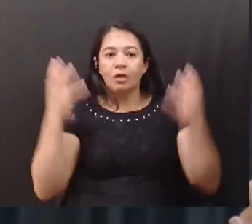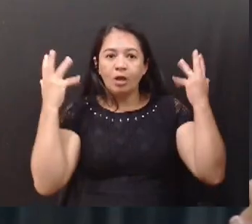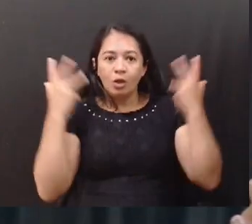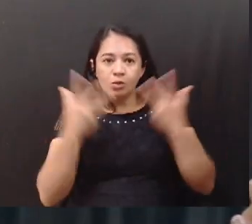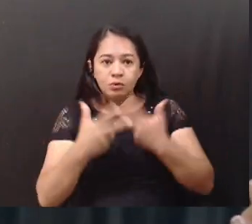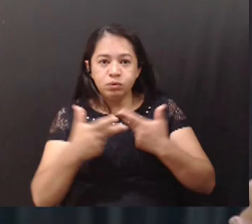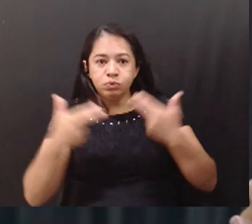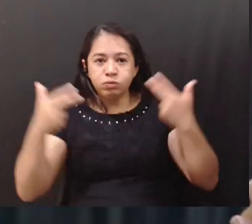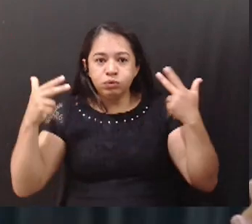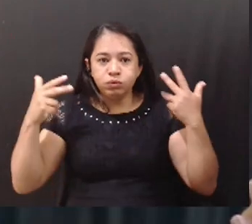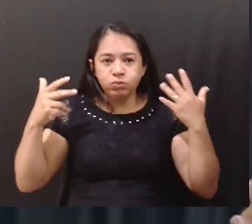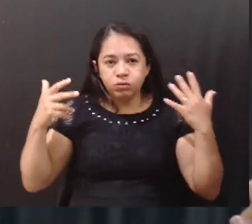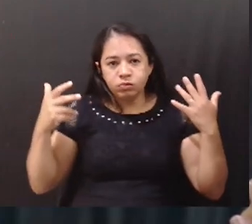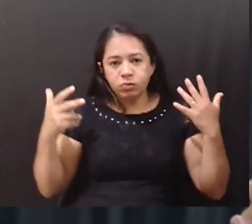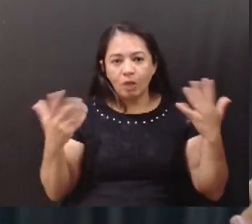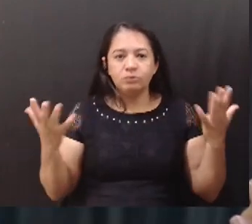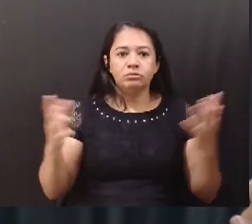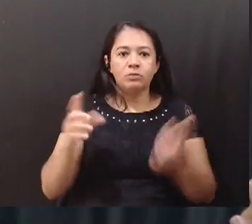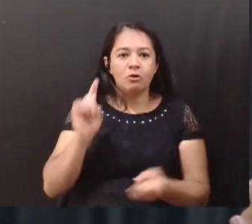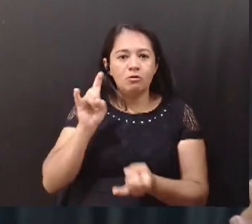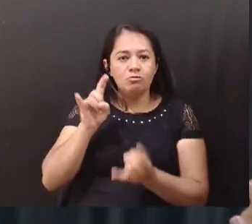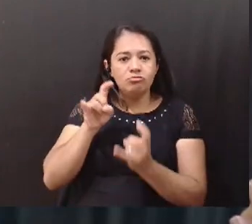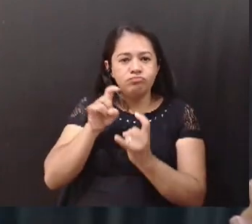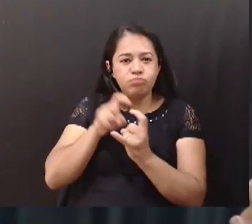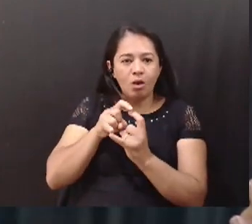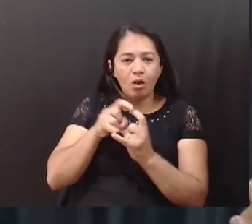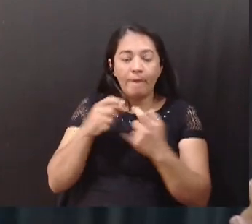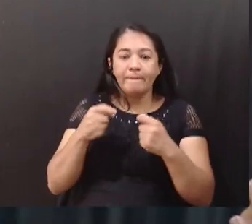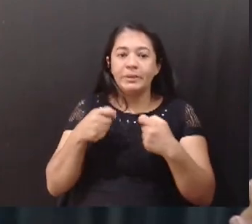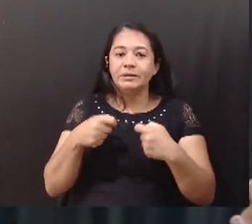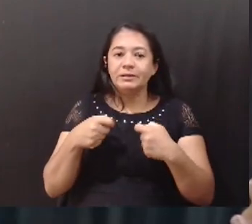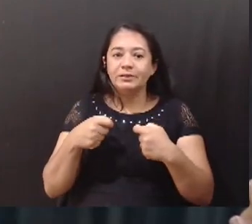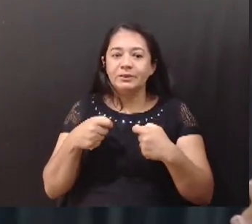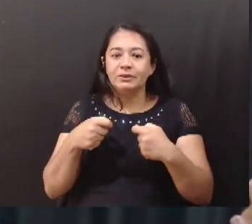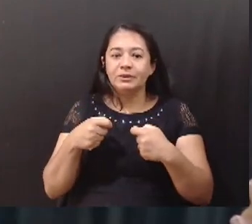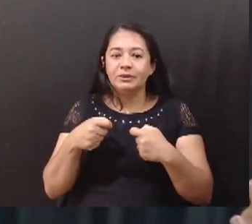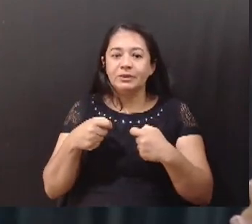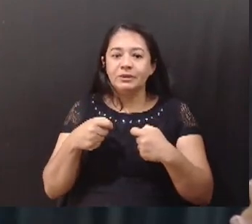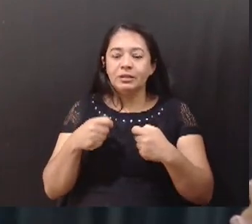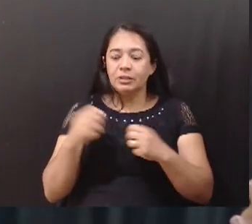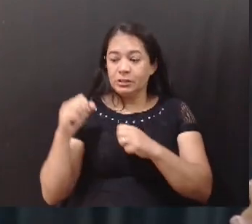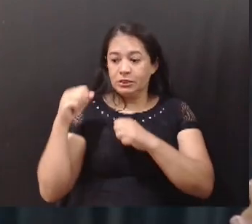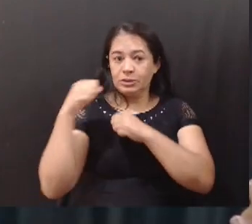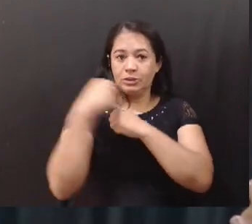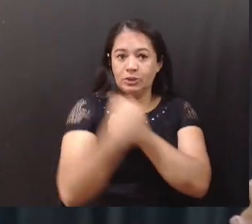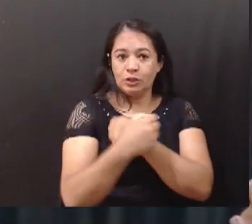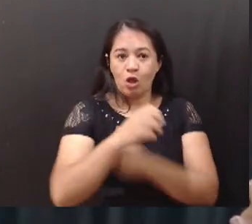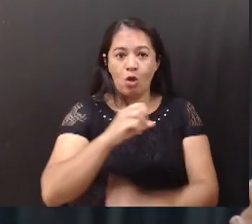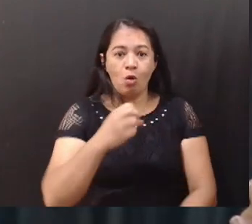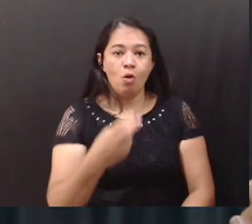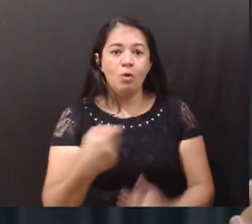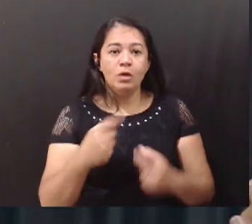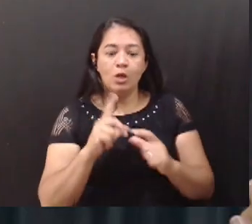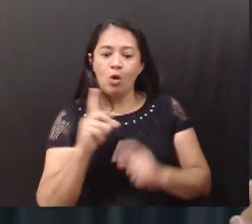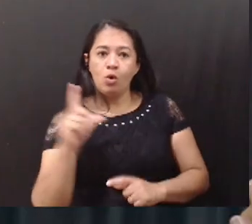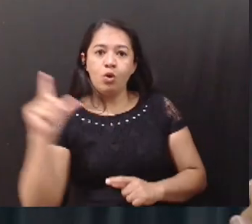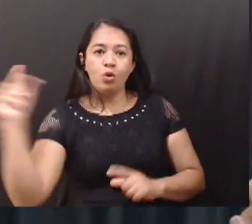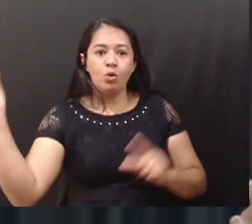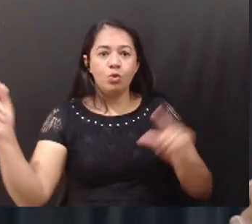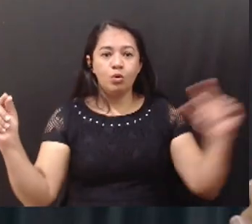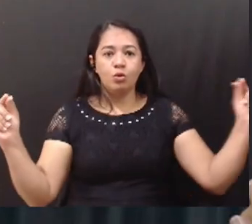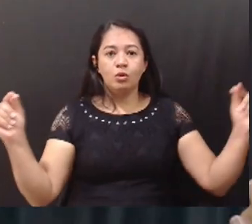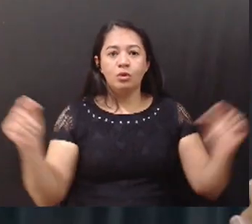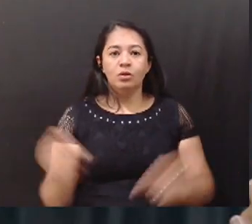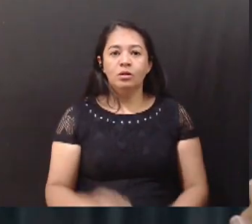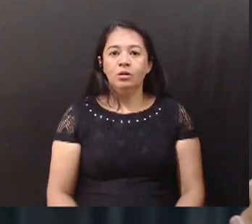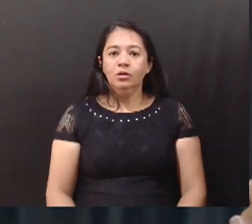tigre dente de sabre, ele precisaria ou se defender ou precisaria fugir. Que nos dá